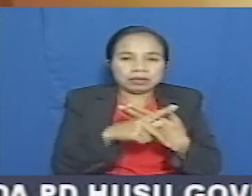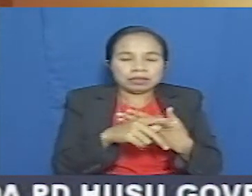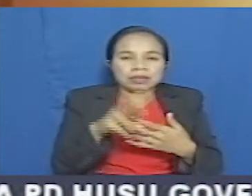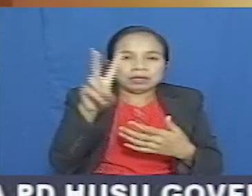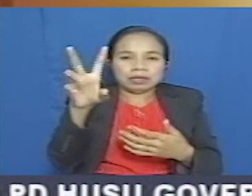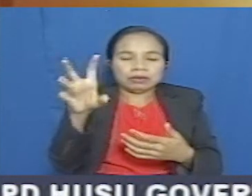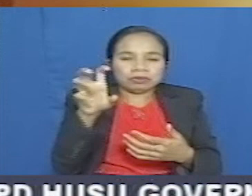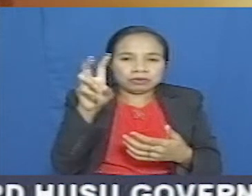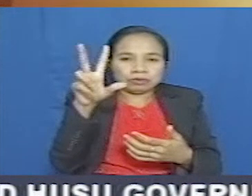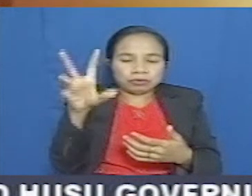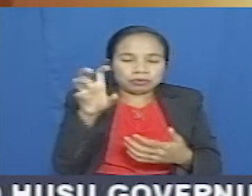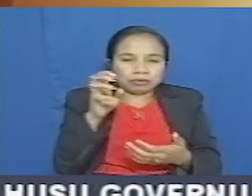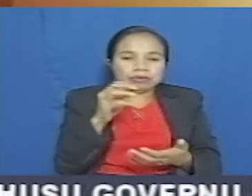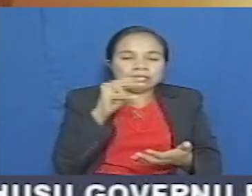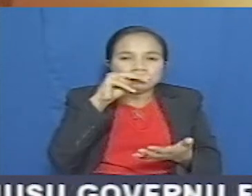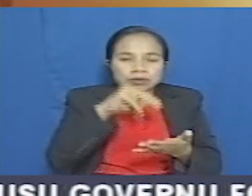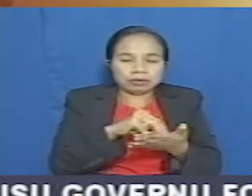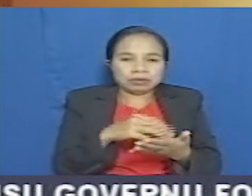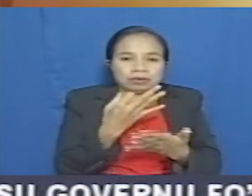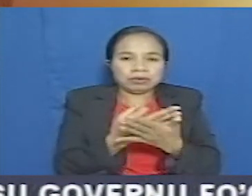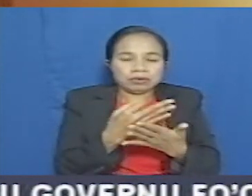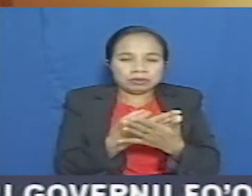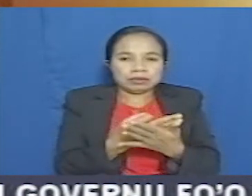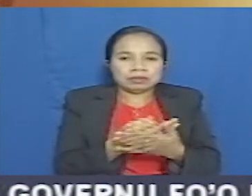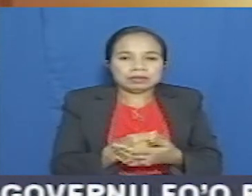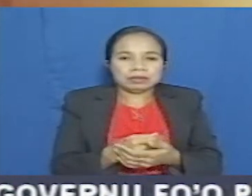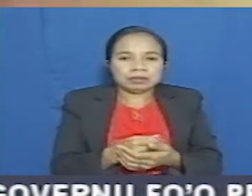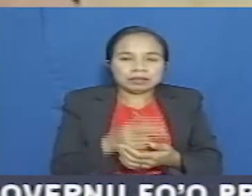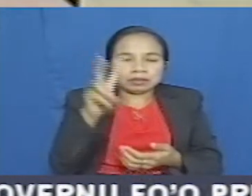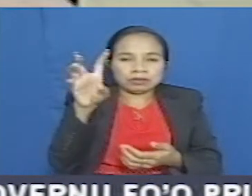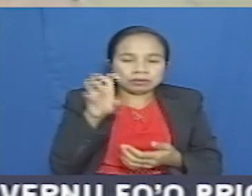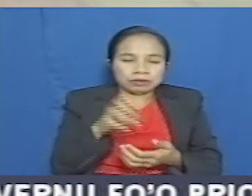todo restem de Rússia programa, subsídio dólares atos rua.